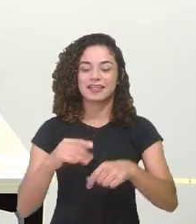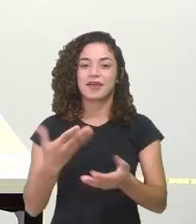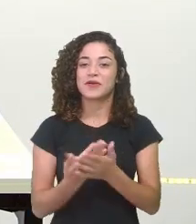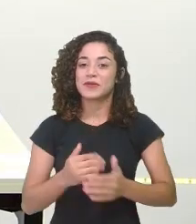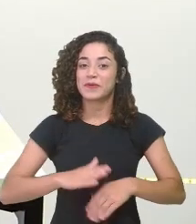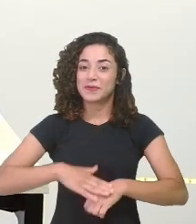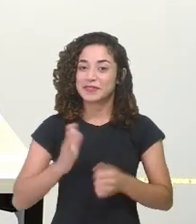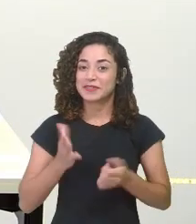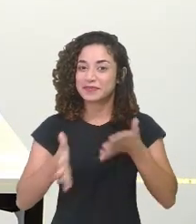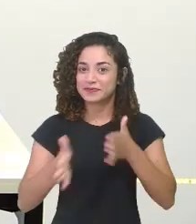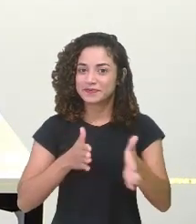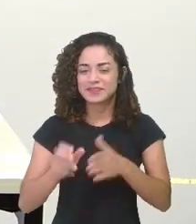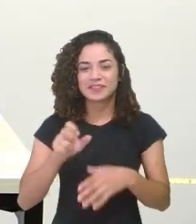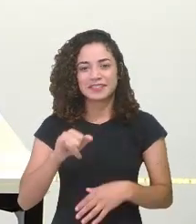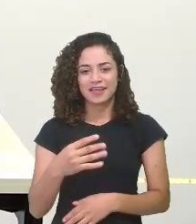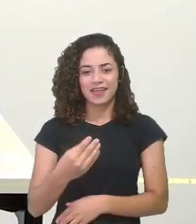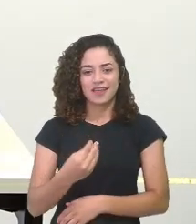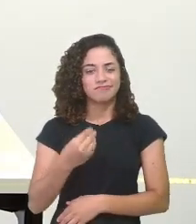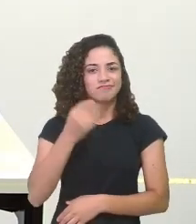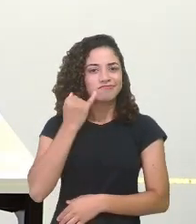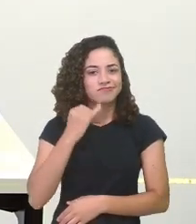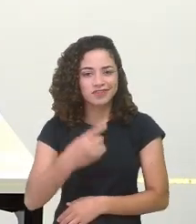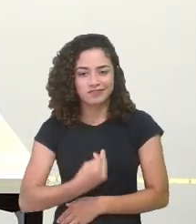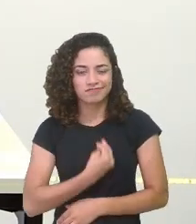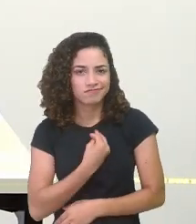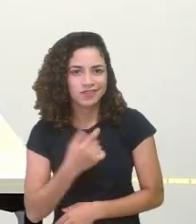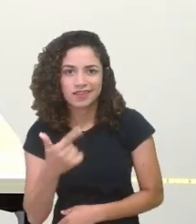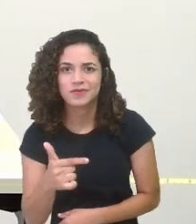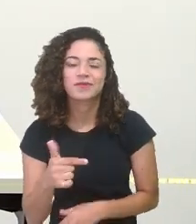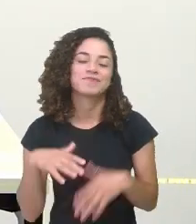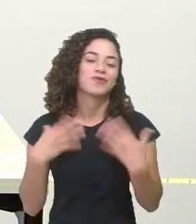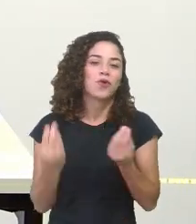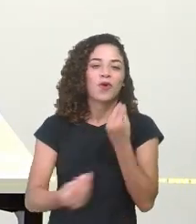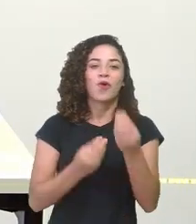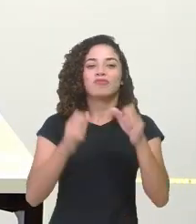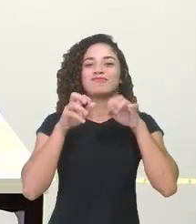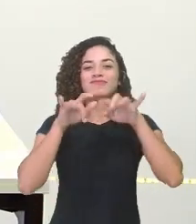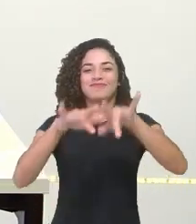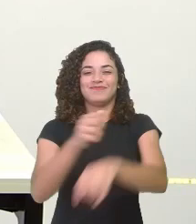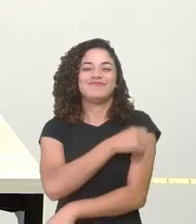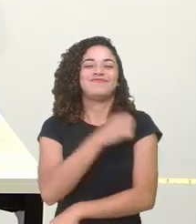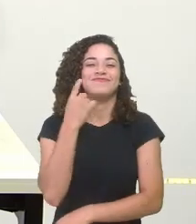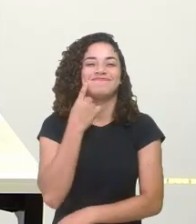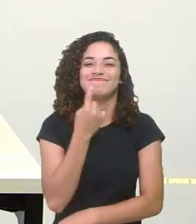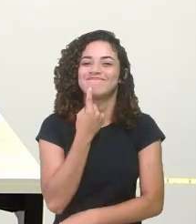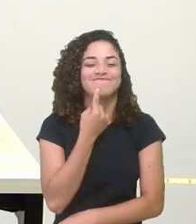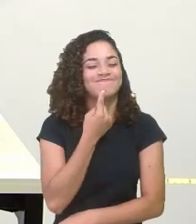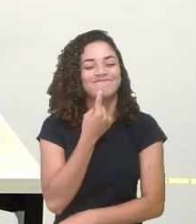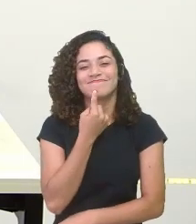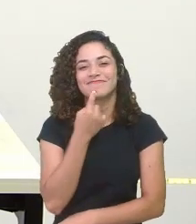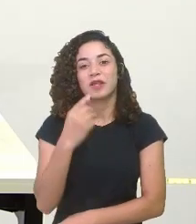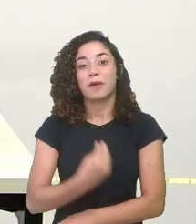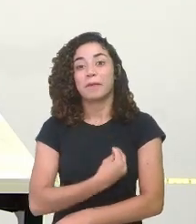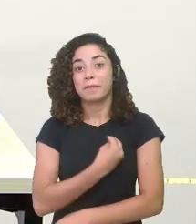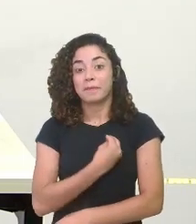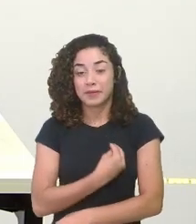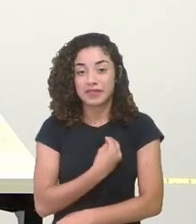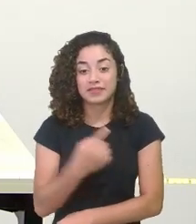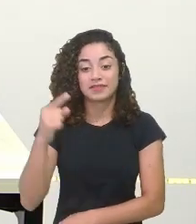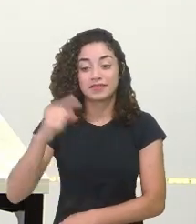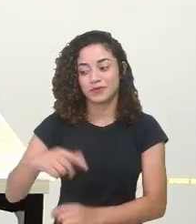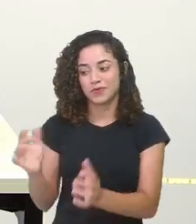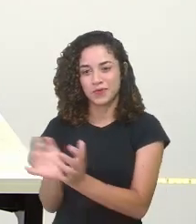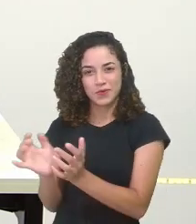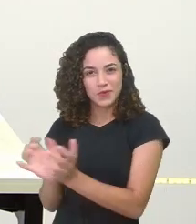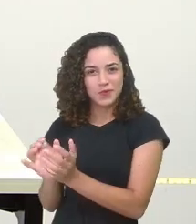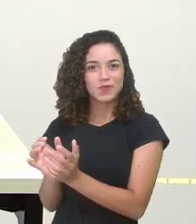mais acessível. Sem a presença da Ingrid, eu jamais conseguiria chegar a todos os meus alunos surdos. Então, a presença de todos que fazem parte